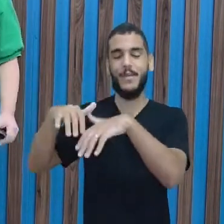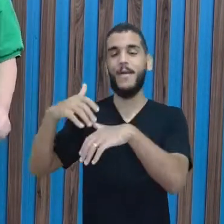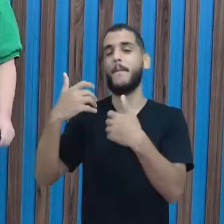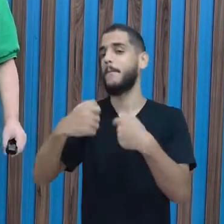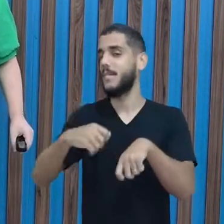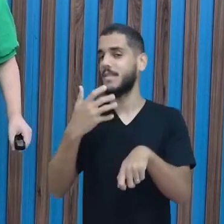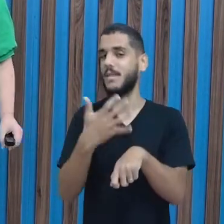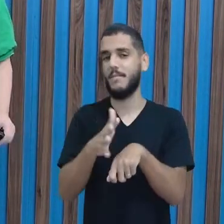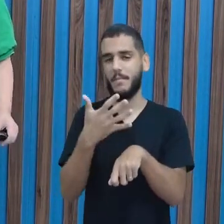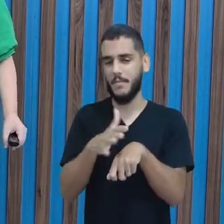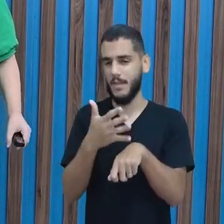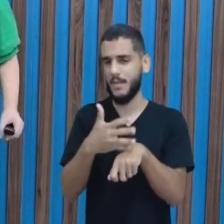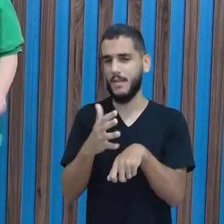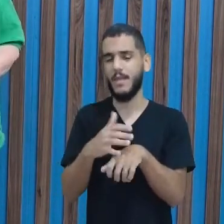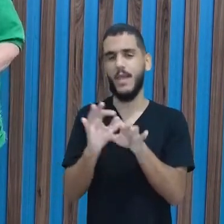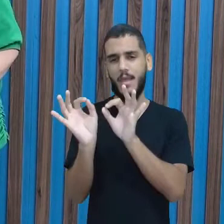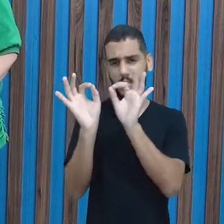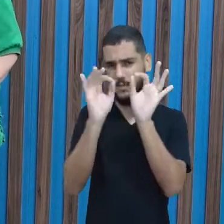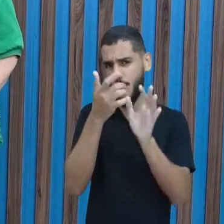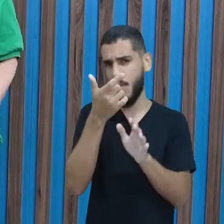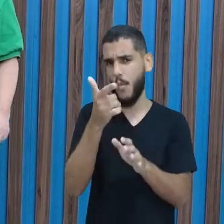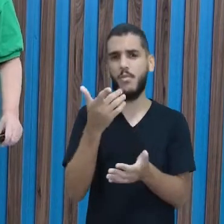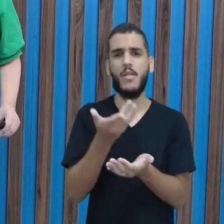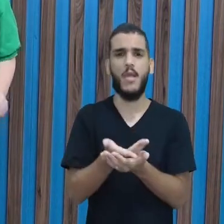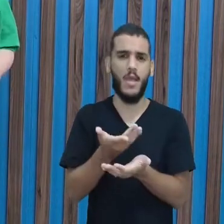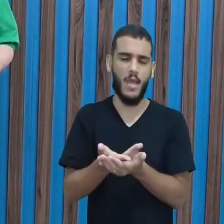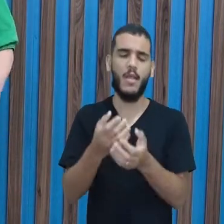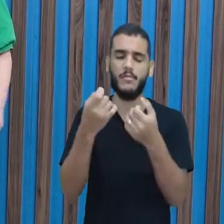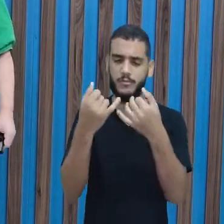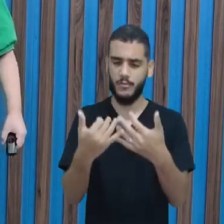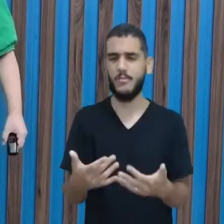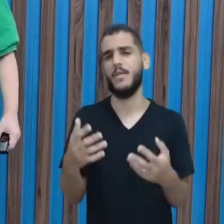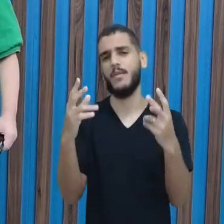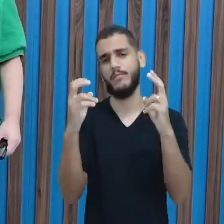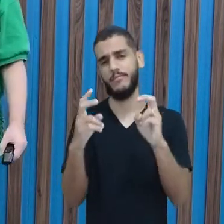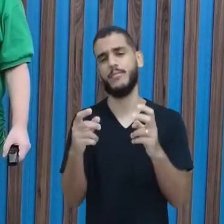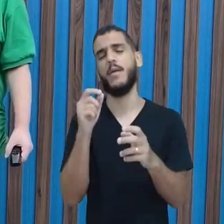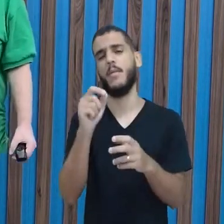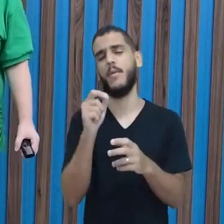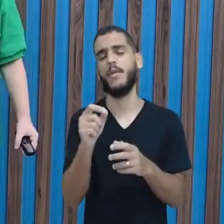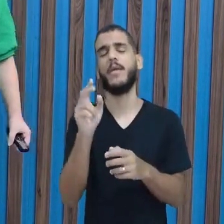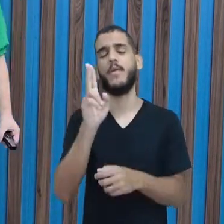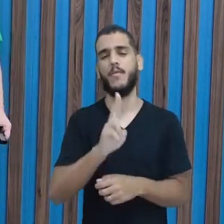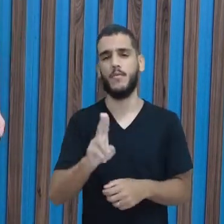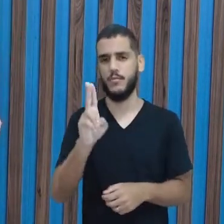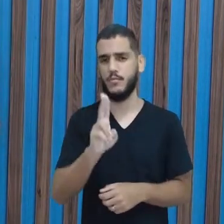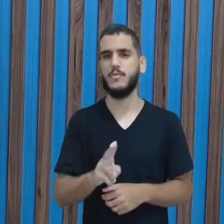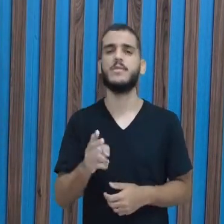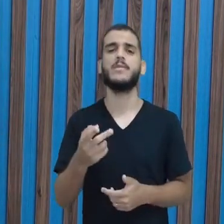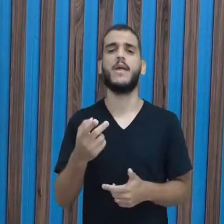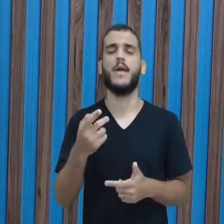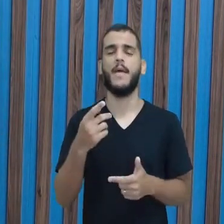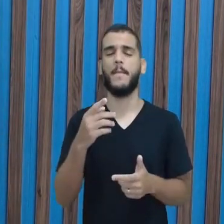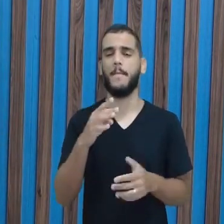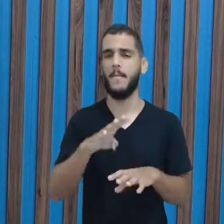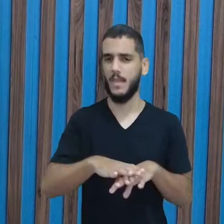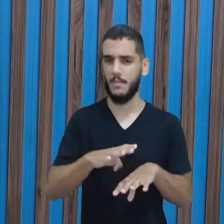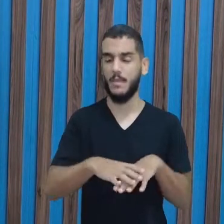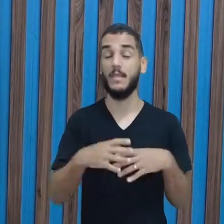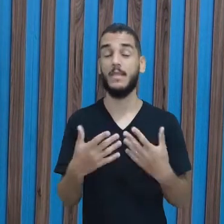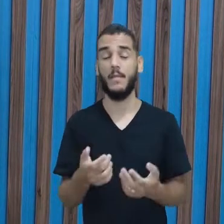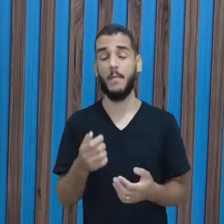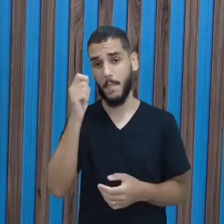em outras aulas que fala sobre essa questão de operacionalizar. A ideia aqui é